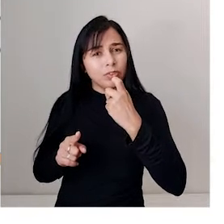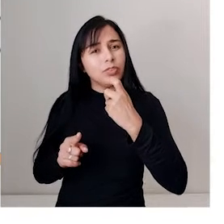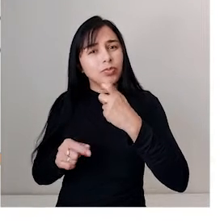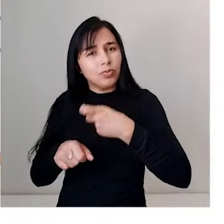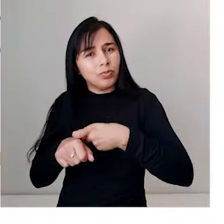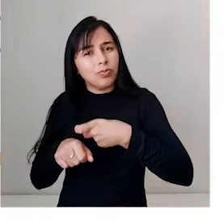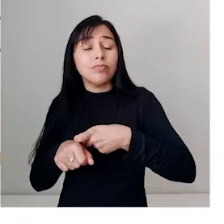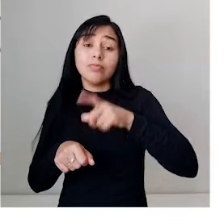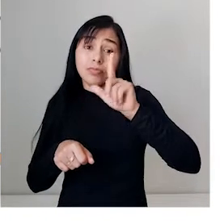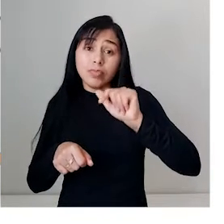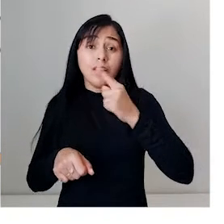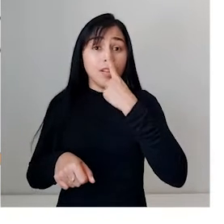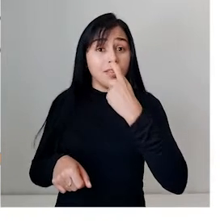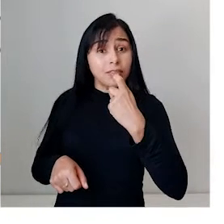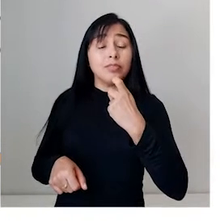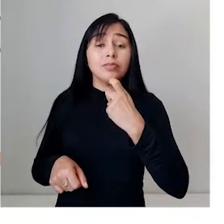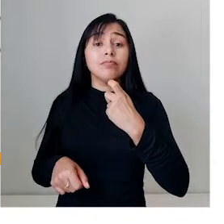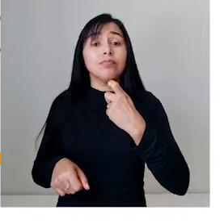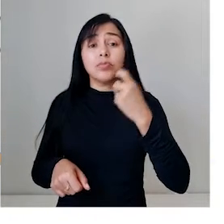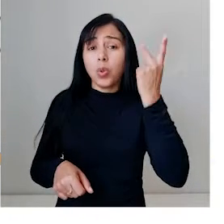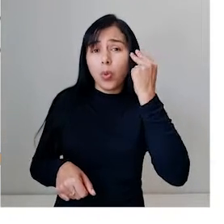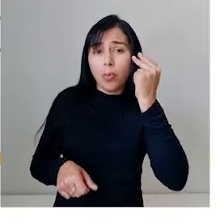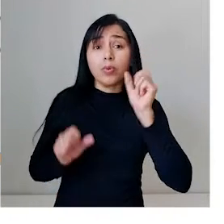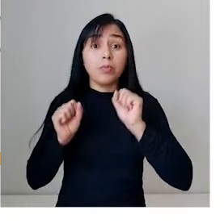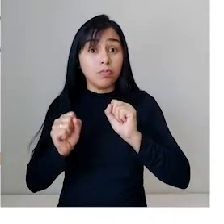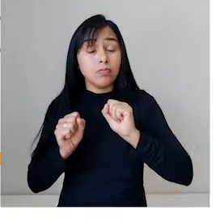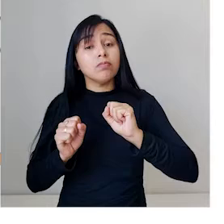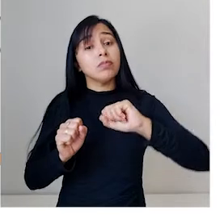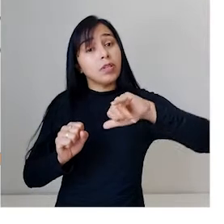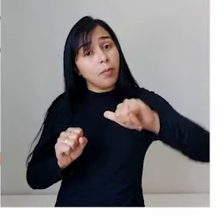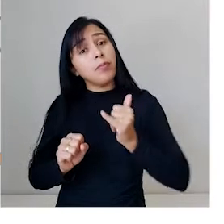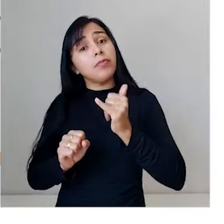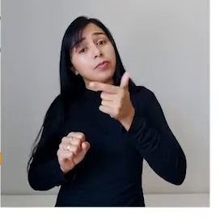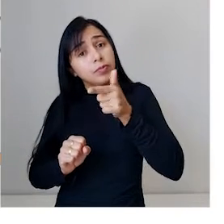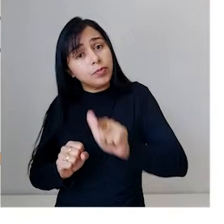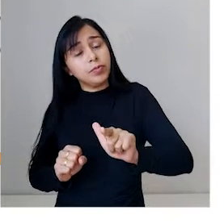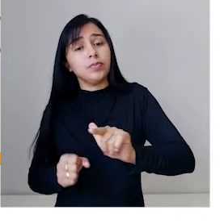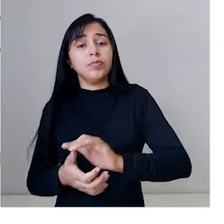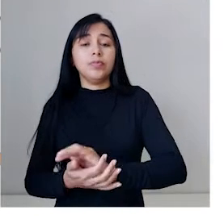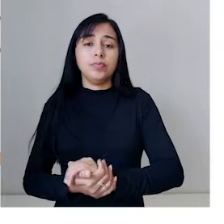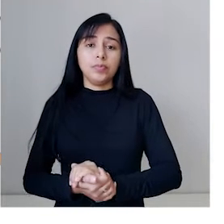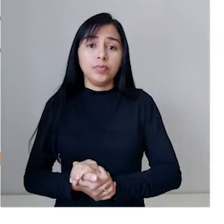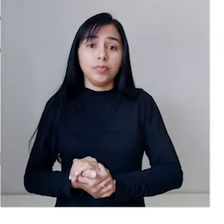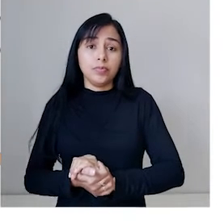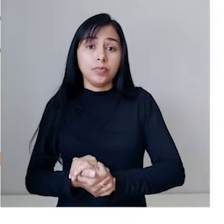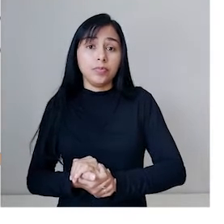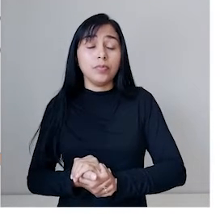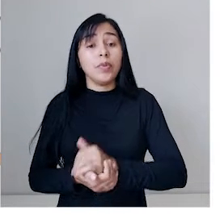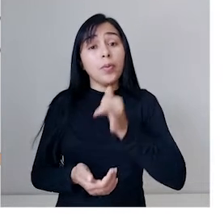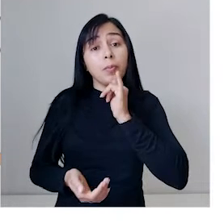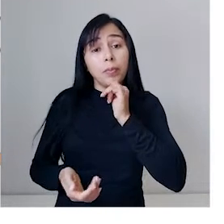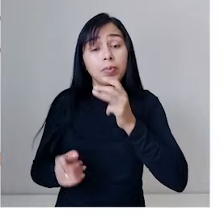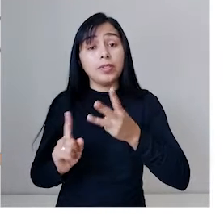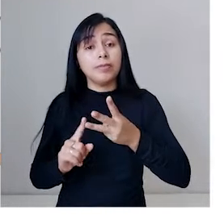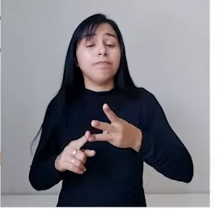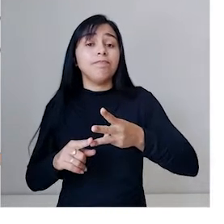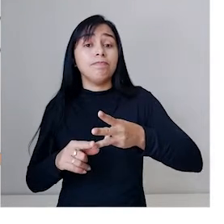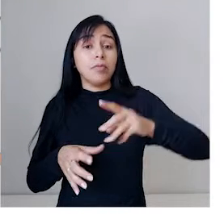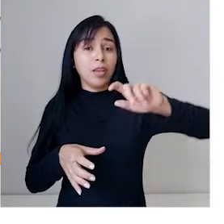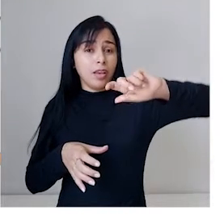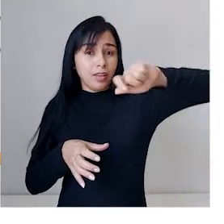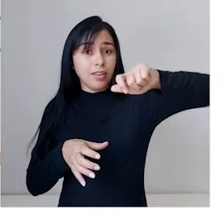que podem até ser reaproveitados com o manuseio correto. São garrafas de